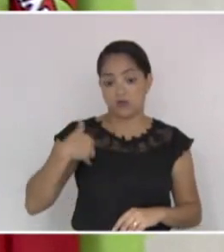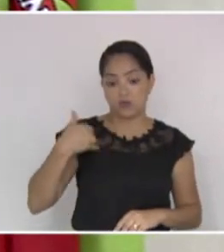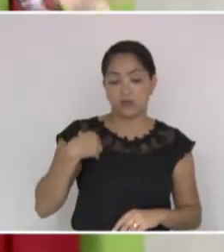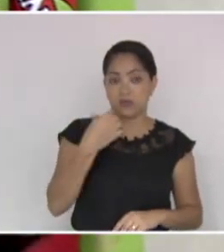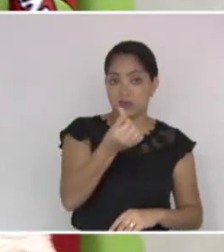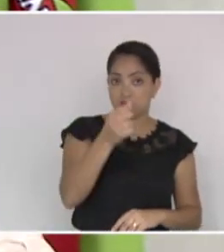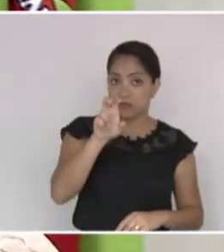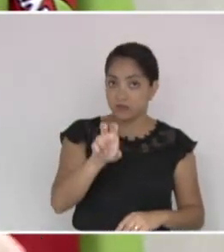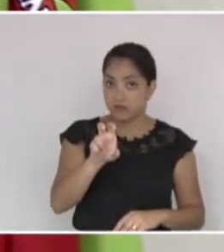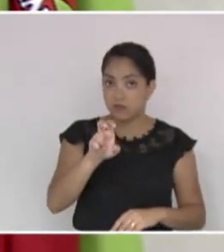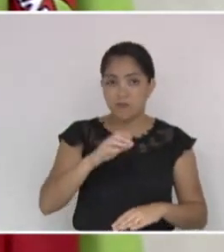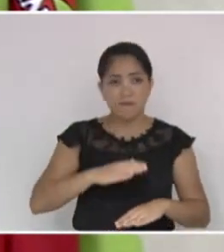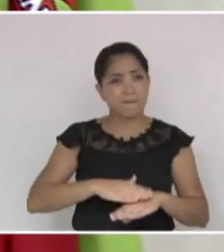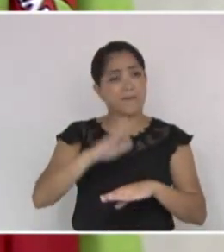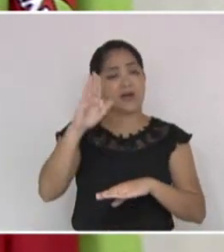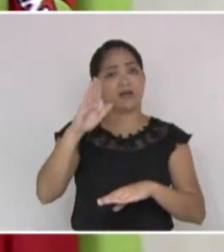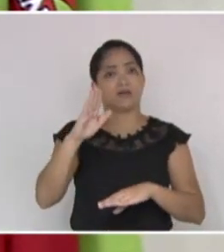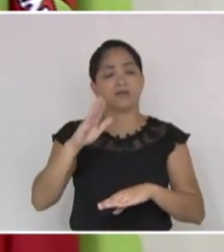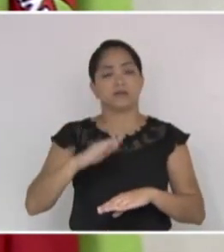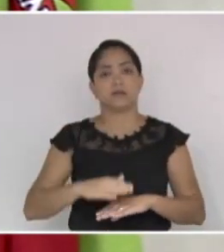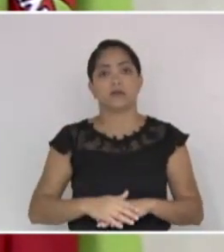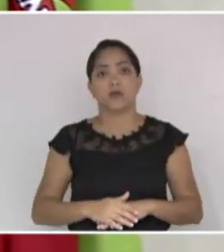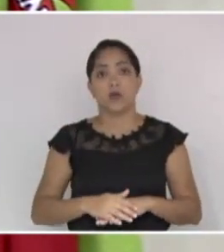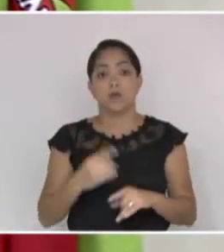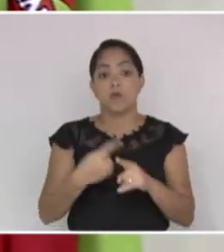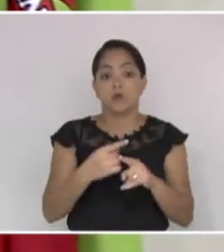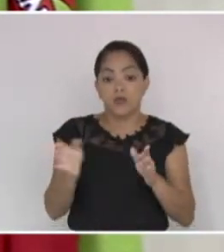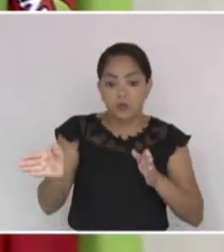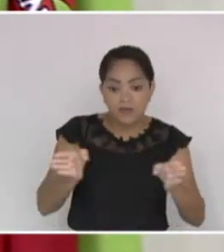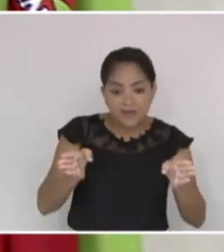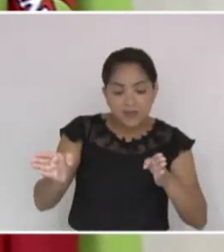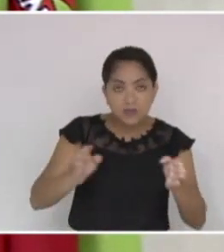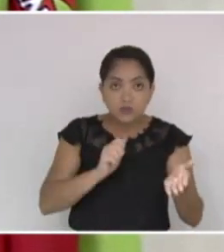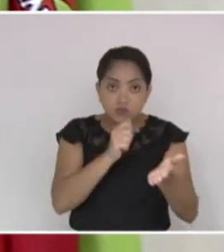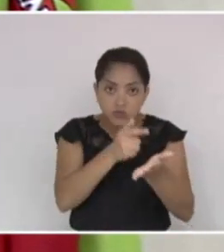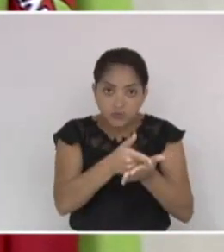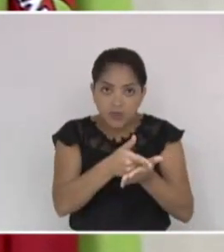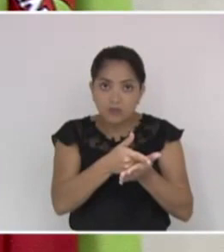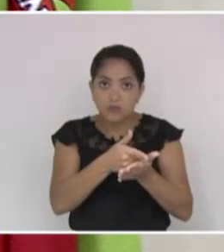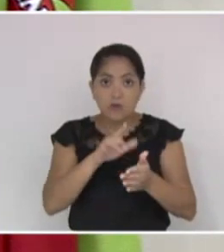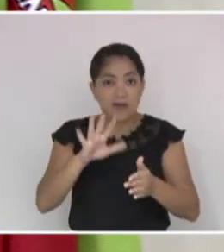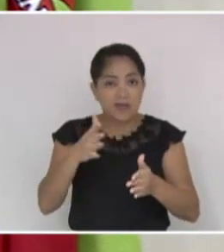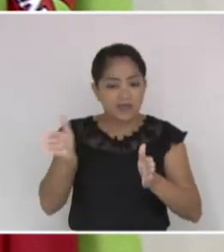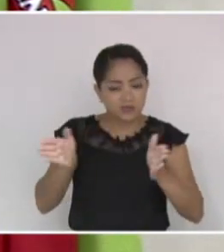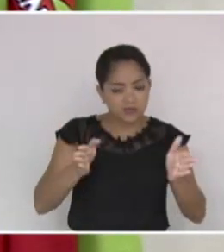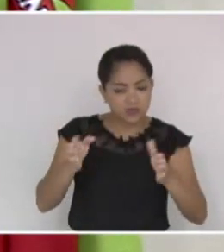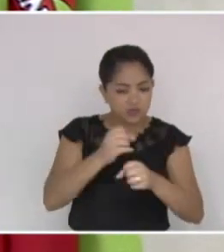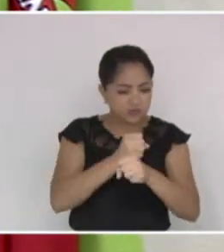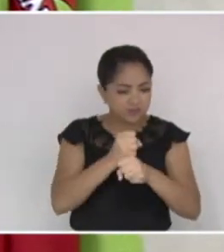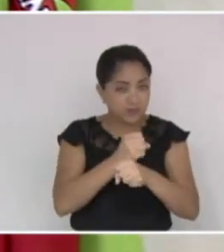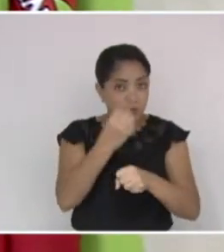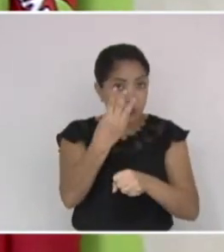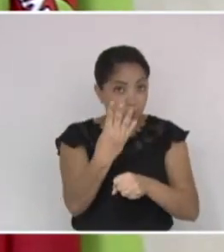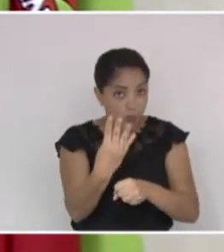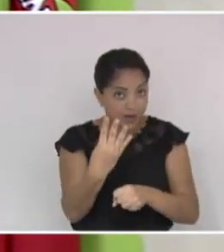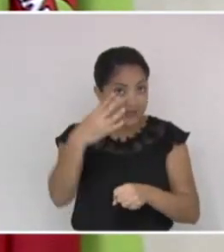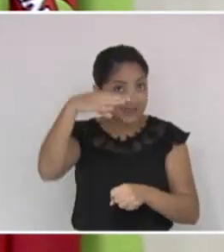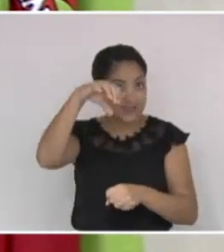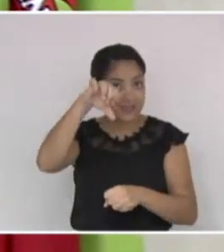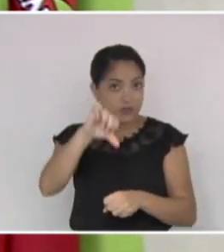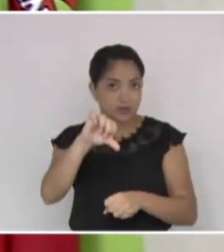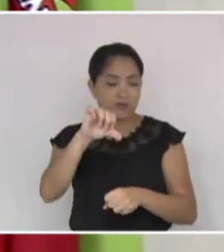com muito mais idade, porque o tempo de contribuição é de 49 anos.